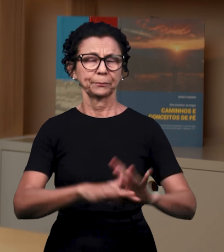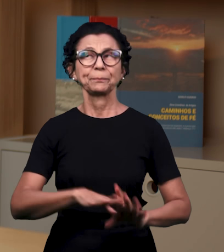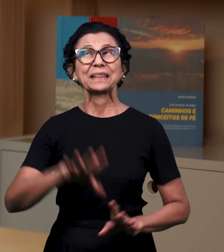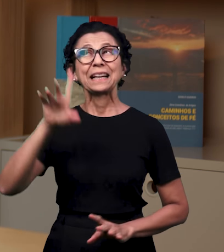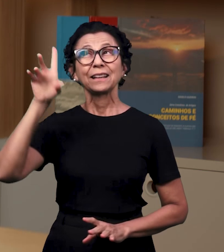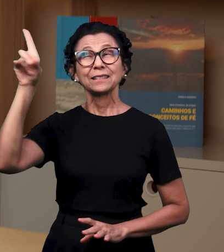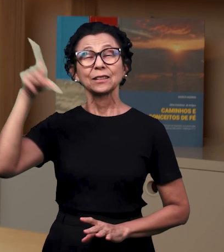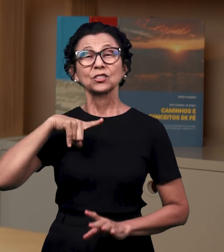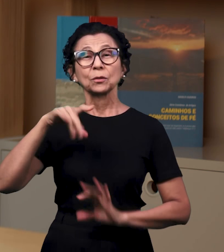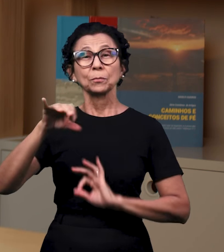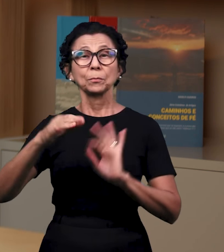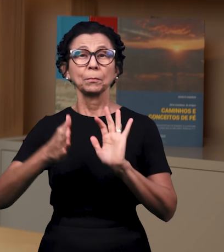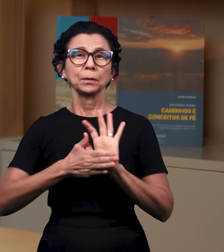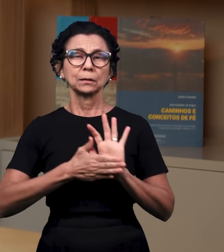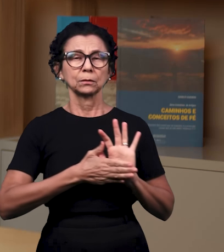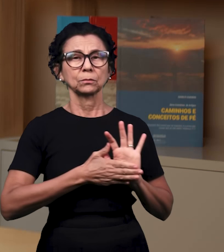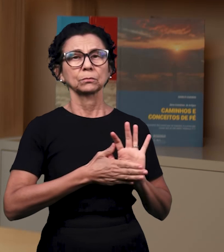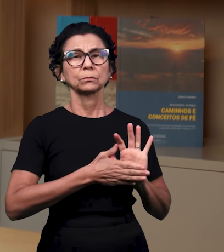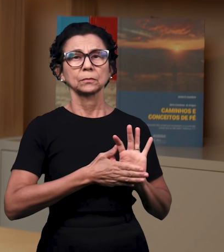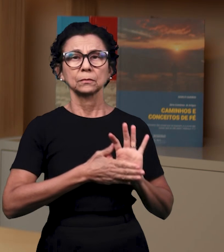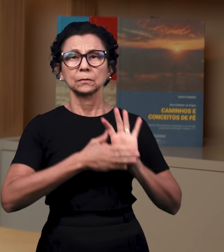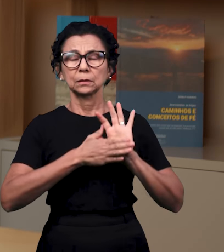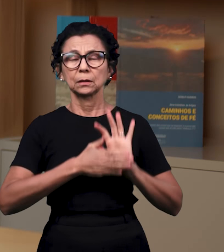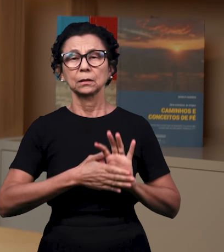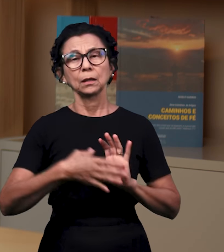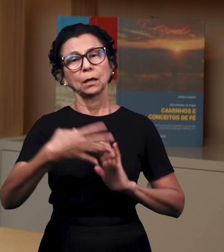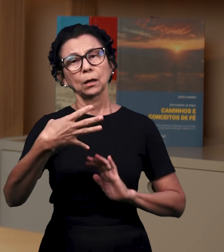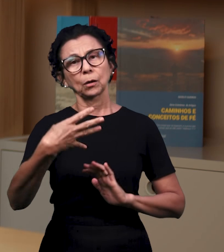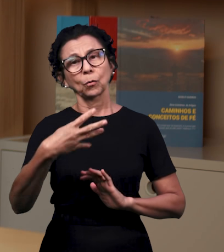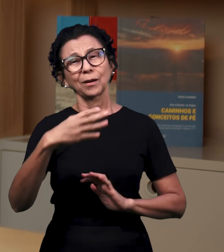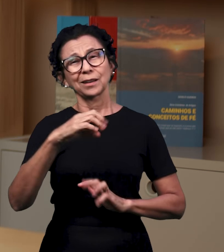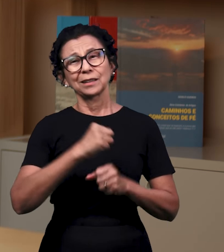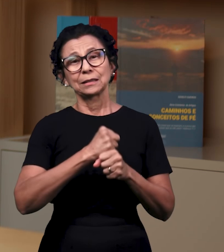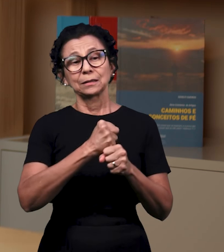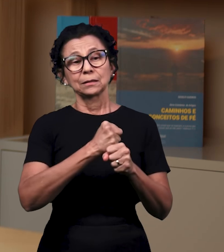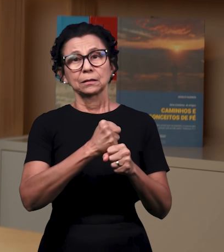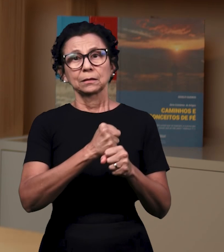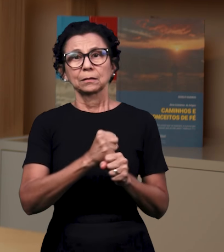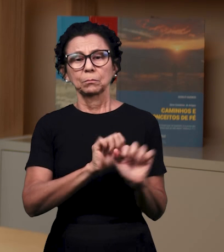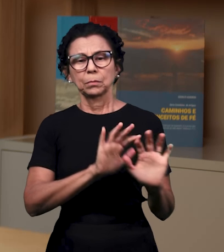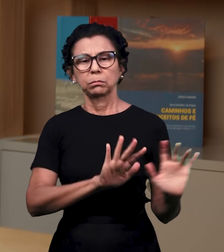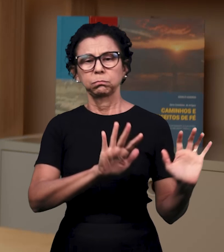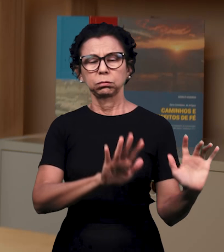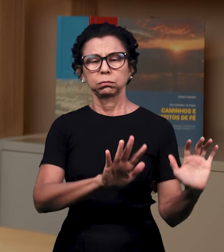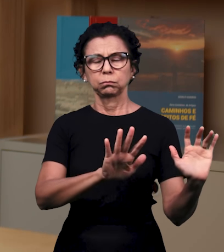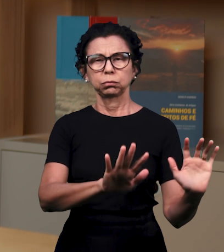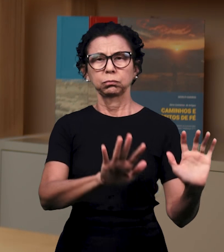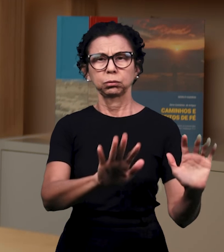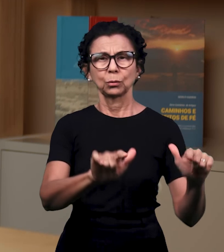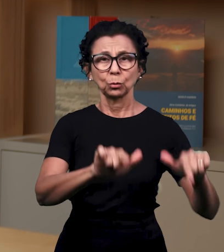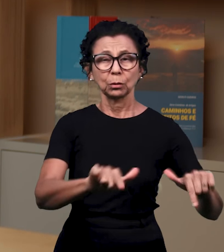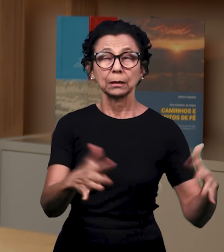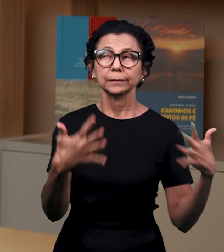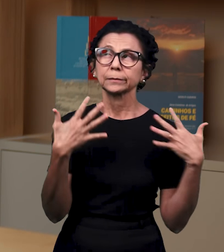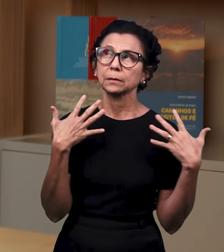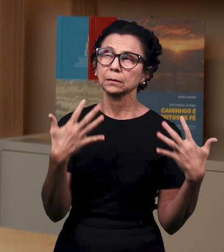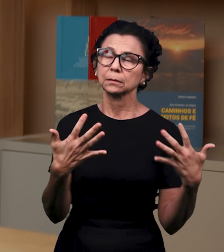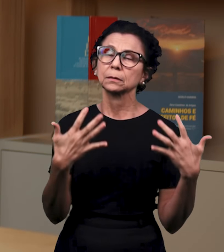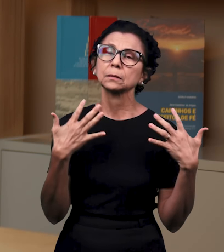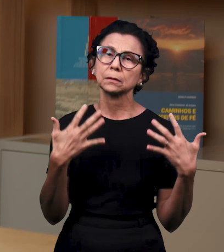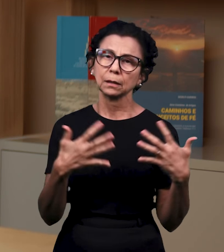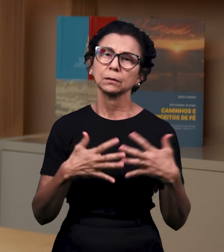Israel. Israel ia caminhar 40 anos pelo deserto, e Israel ia chegar naquele lugar que